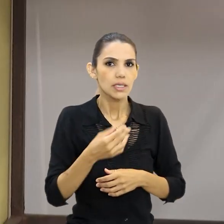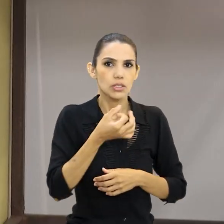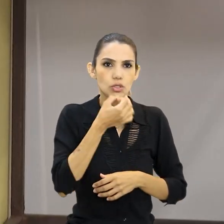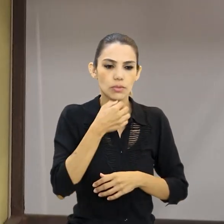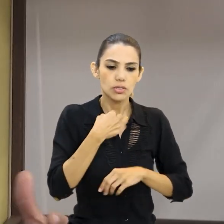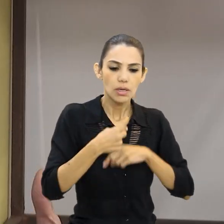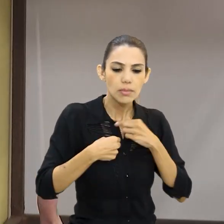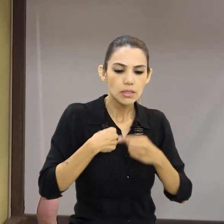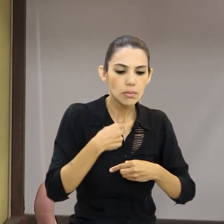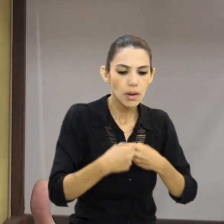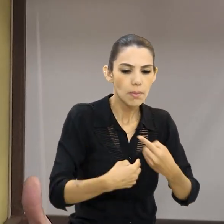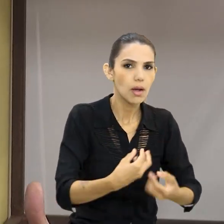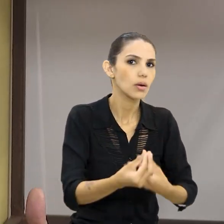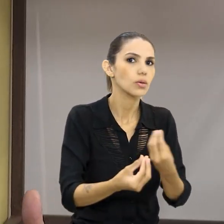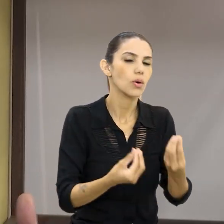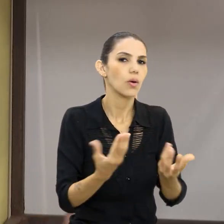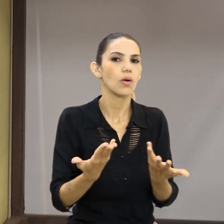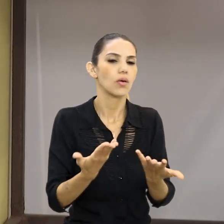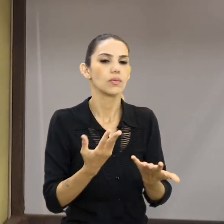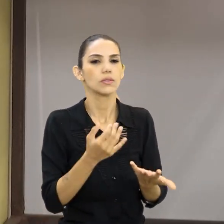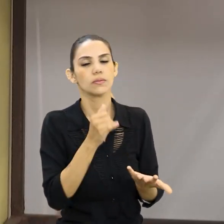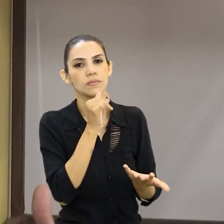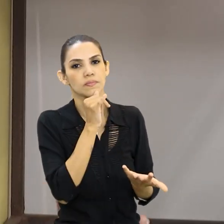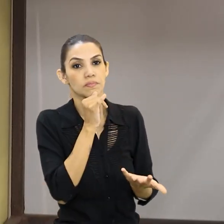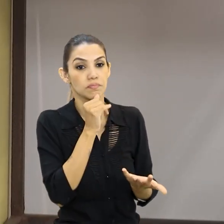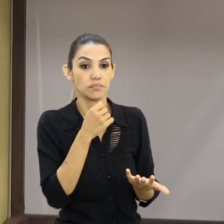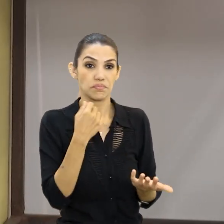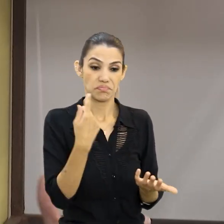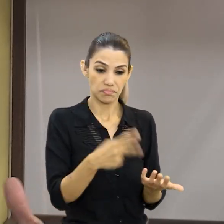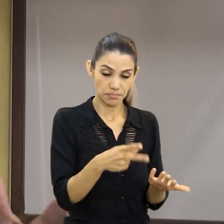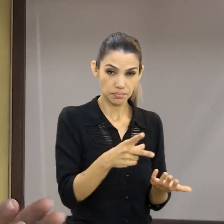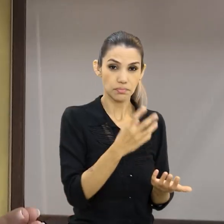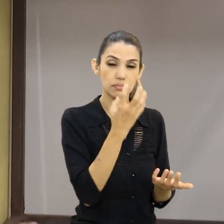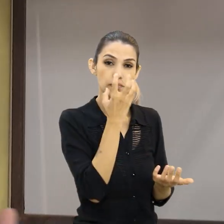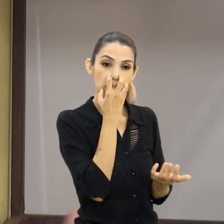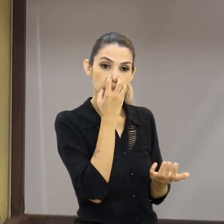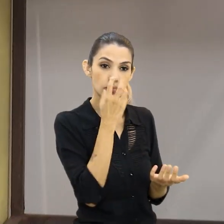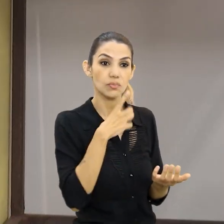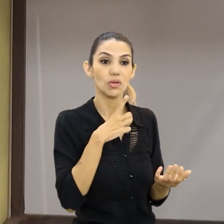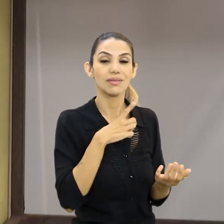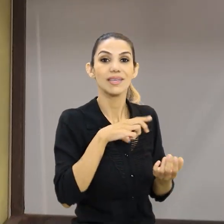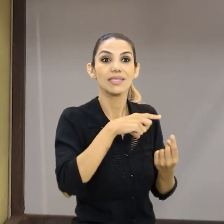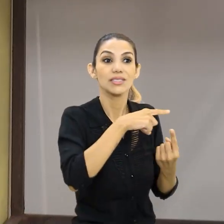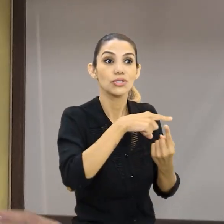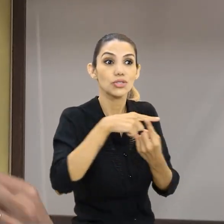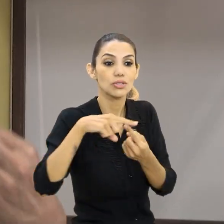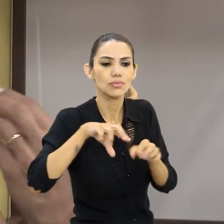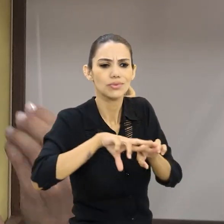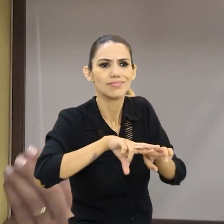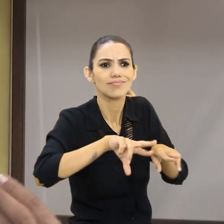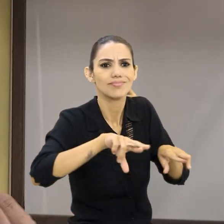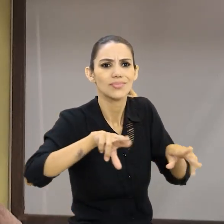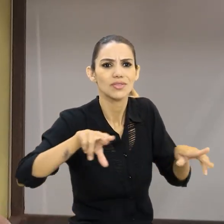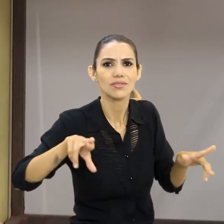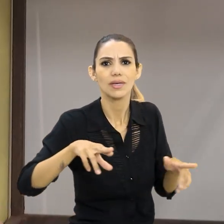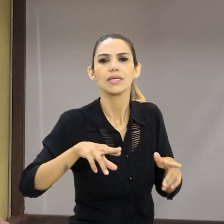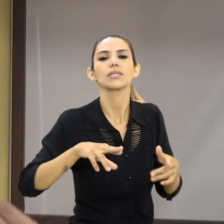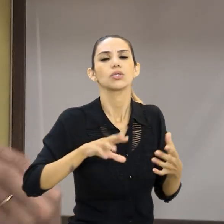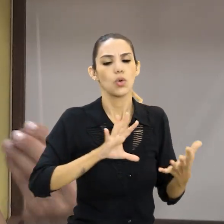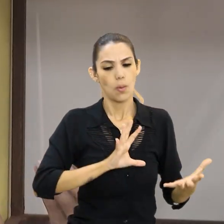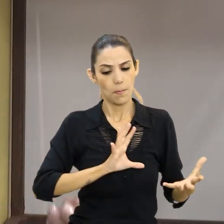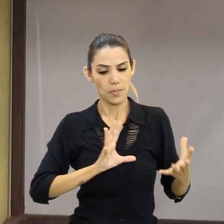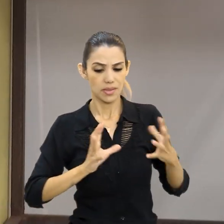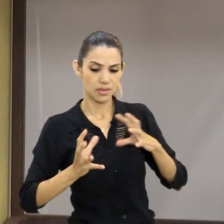E dentro dessa espécie, por exemplo, de cães, a espécie canina, você tem várias raças. Então, que também muda a